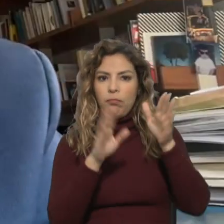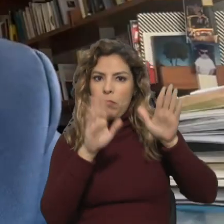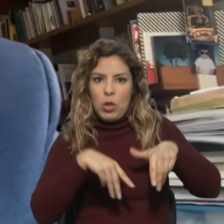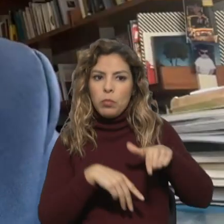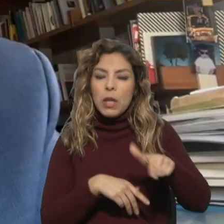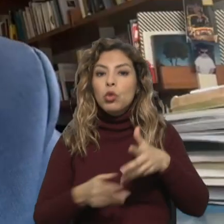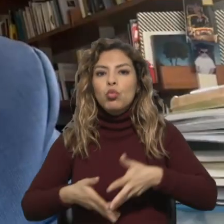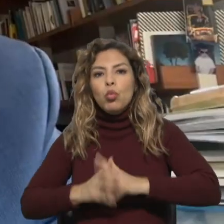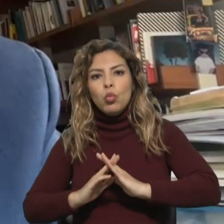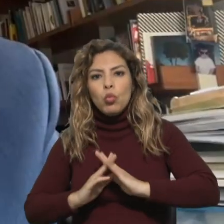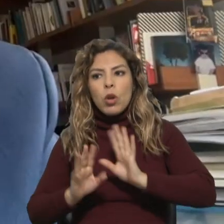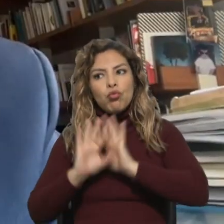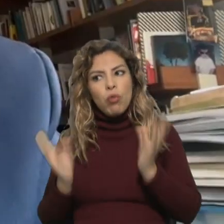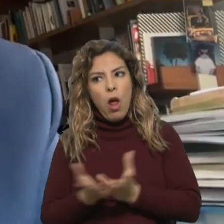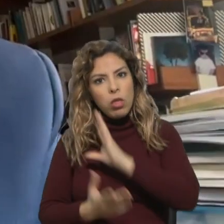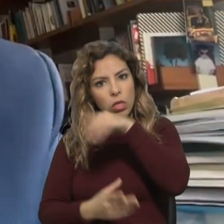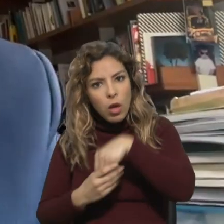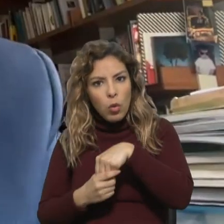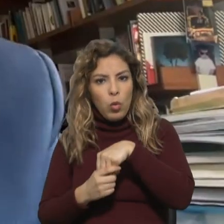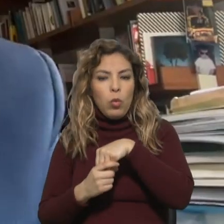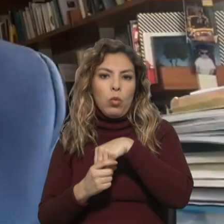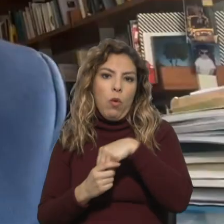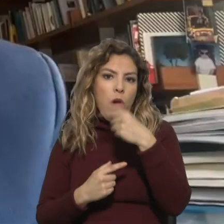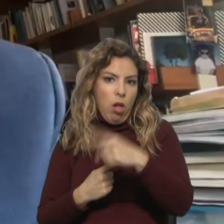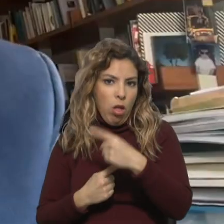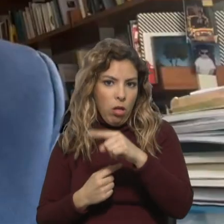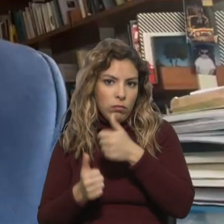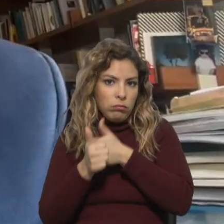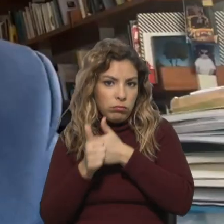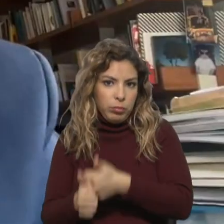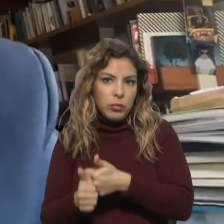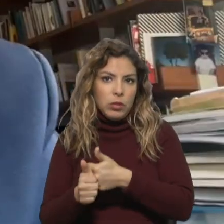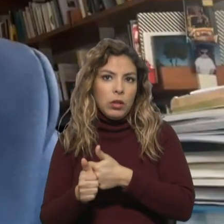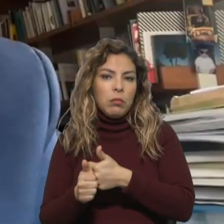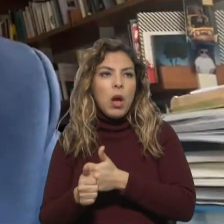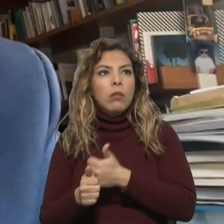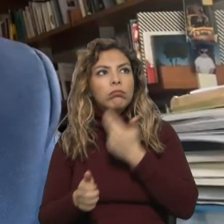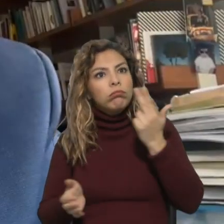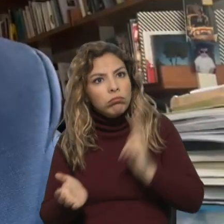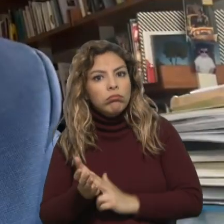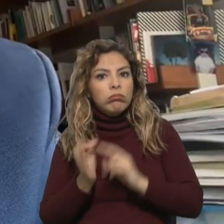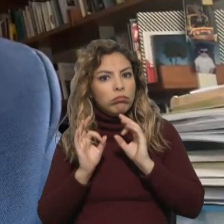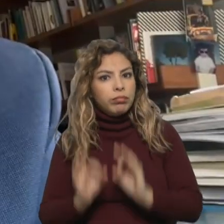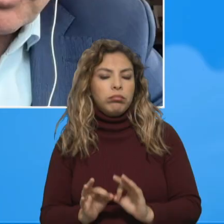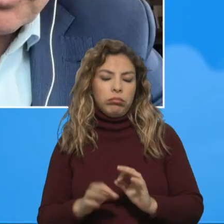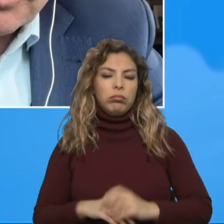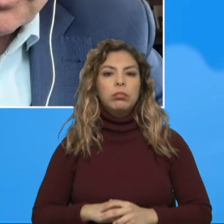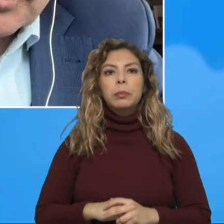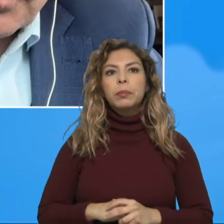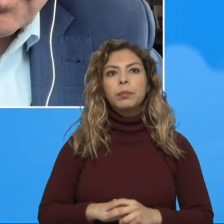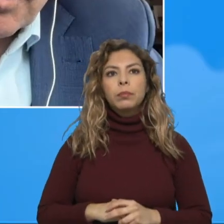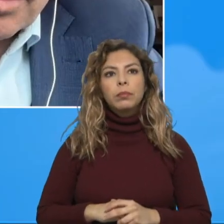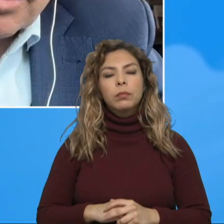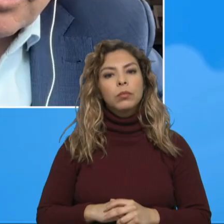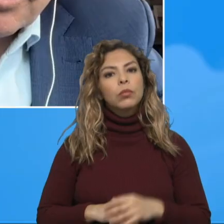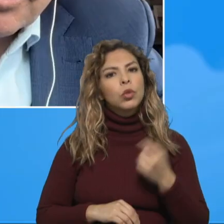mais abrangentes da própria Igreja, para além do clero, com envolvimento muito sério do laicado. É